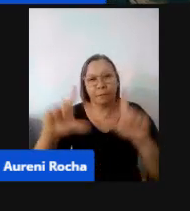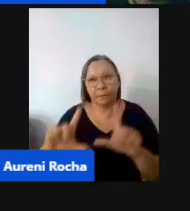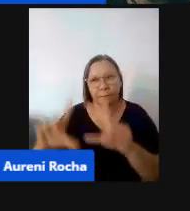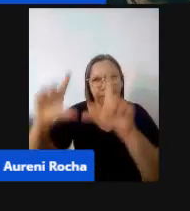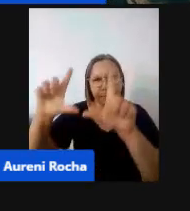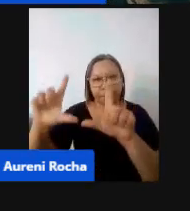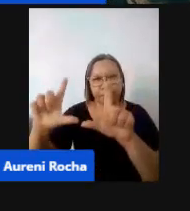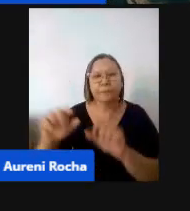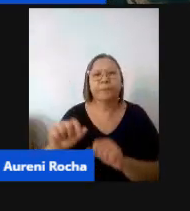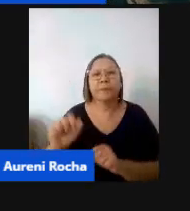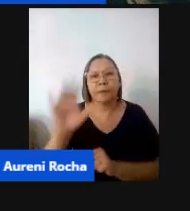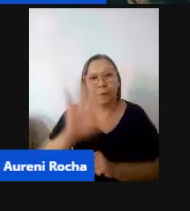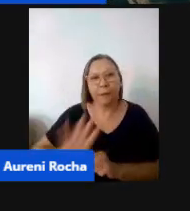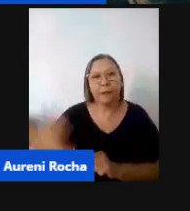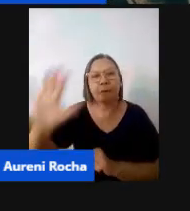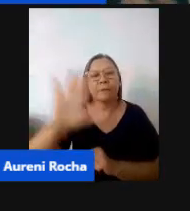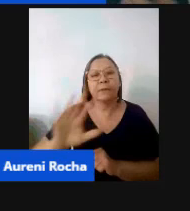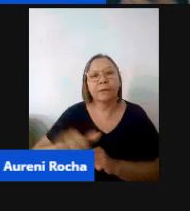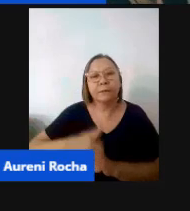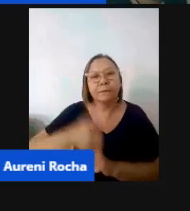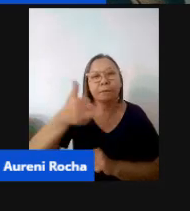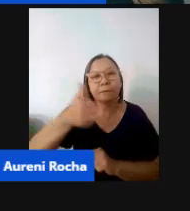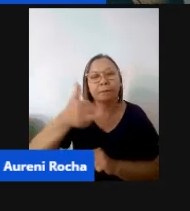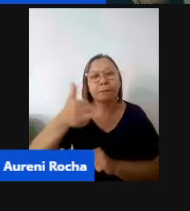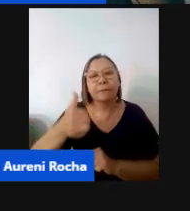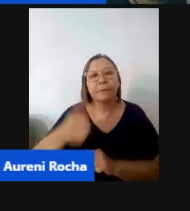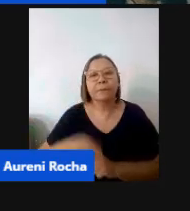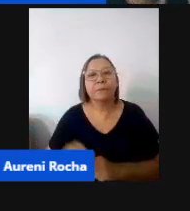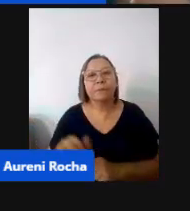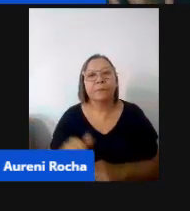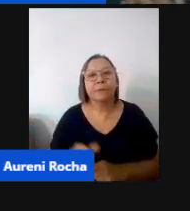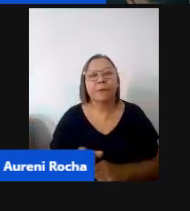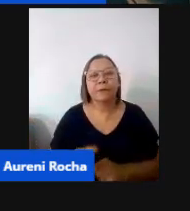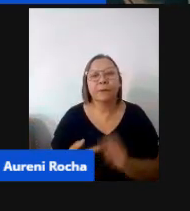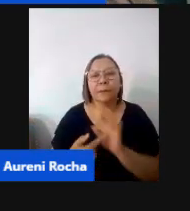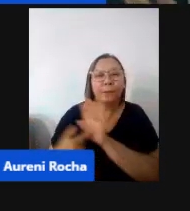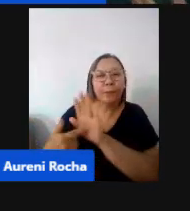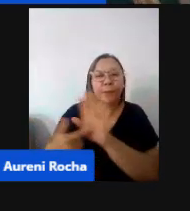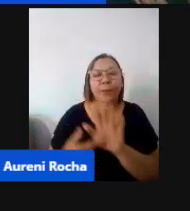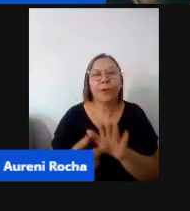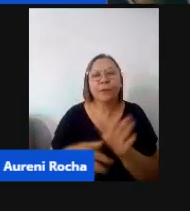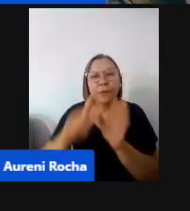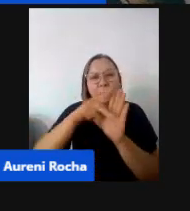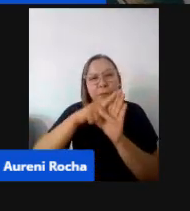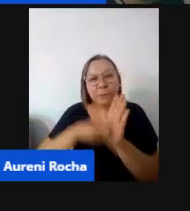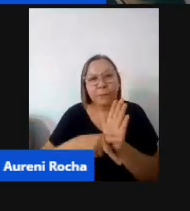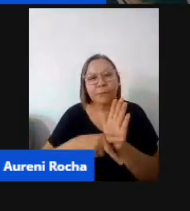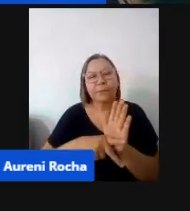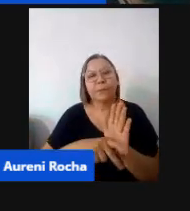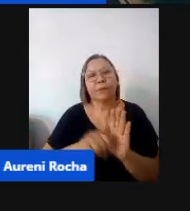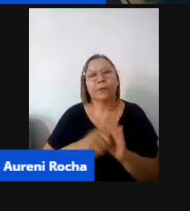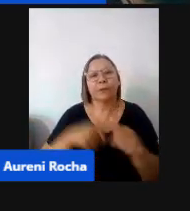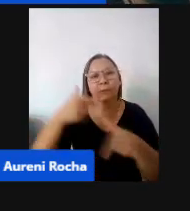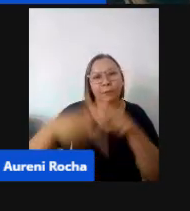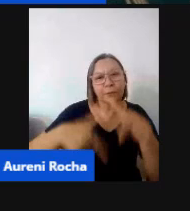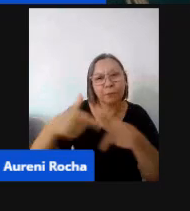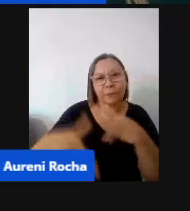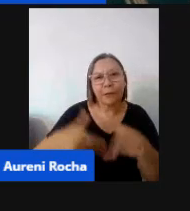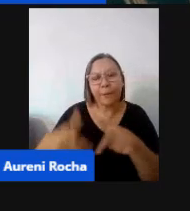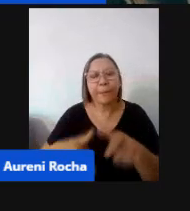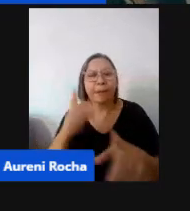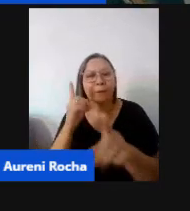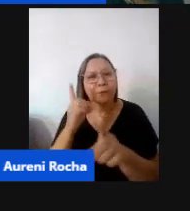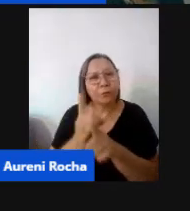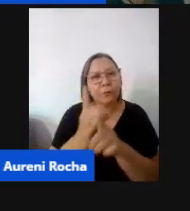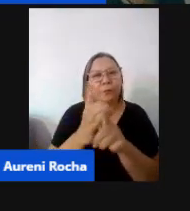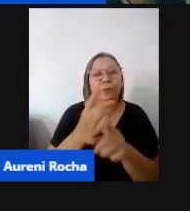minhas primeiras imagens que mostravam um pouquinho dos meus projetos, dos meus trabalhos, os nossos